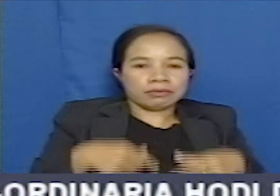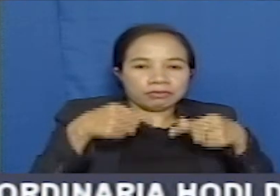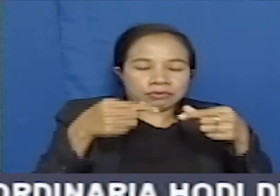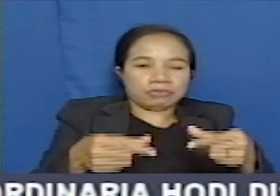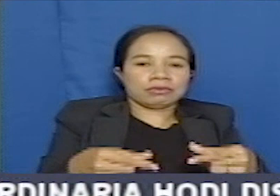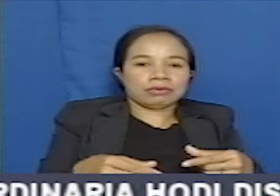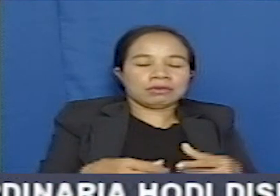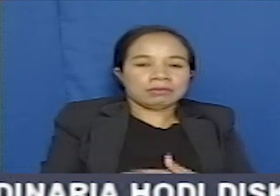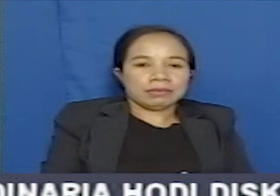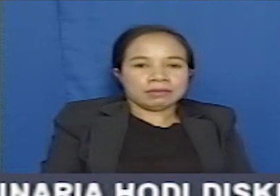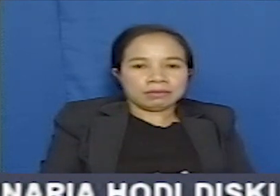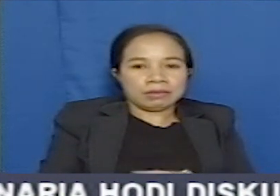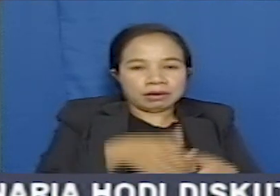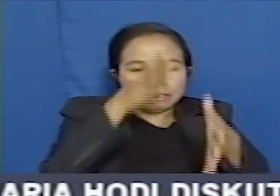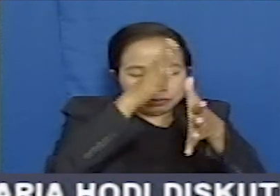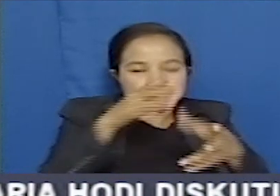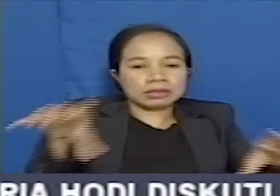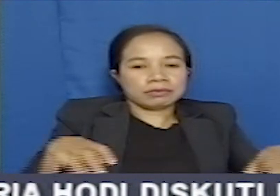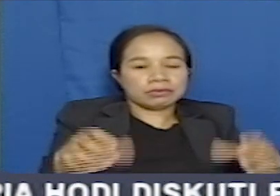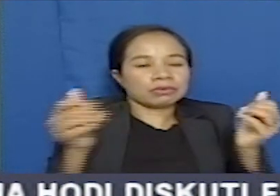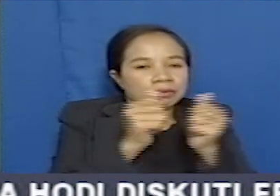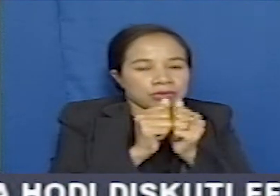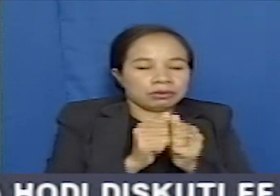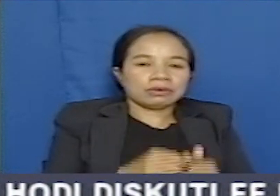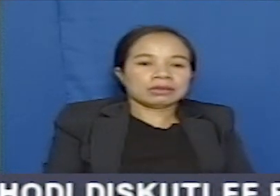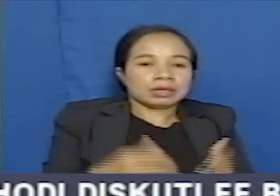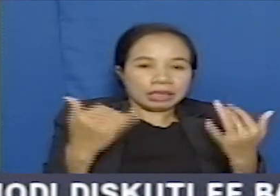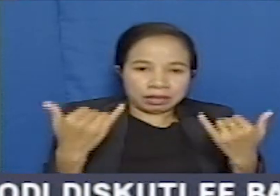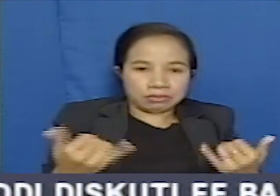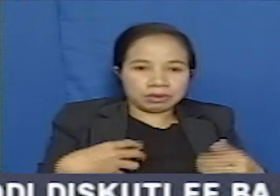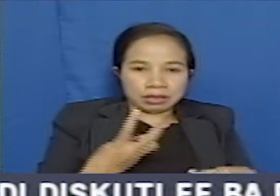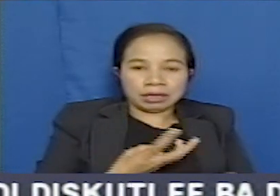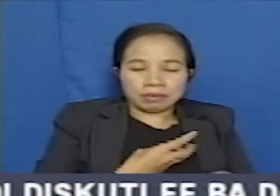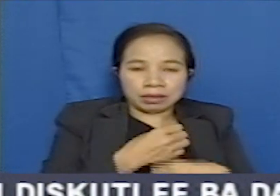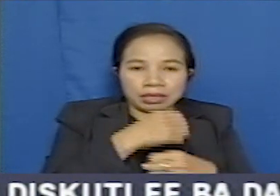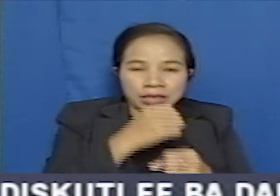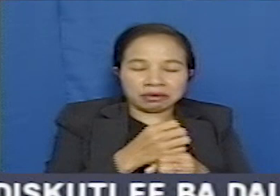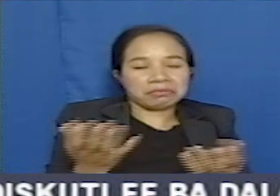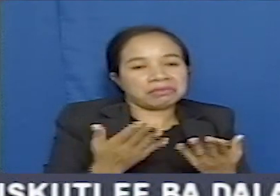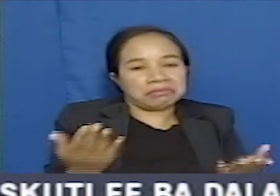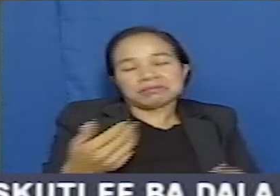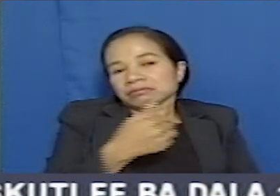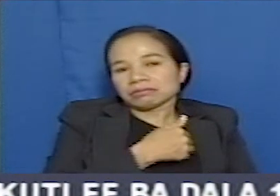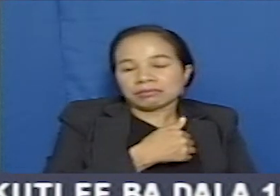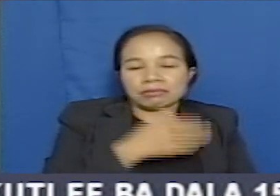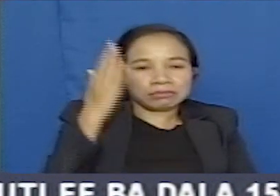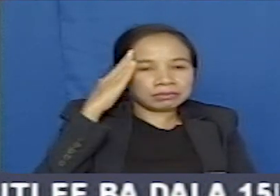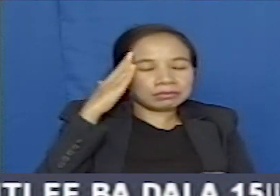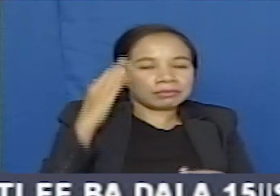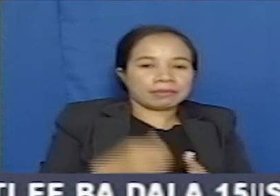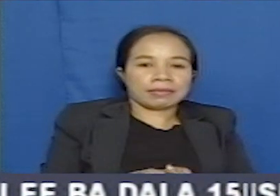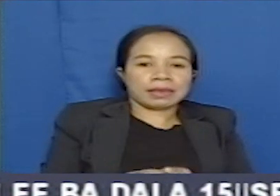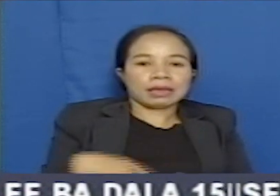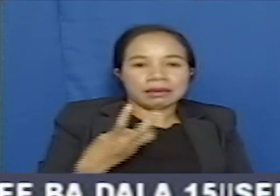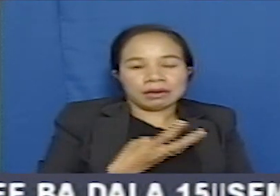voz, nem a colaboração. Só que agora a minha realocação, a minha atuação, a minha cidade, a minha cidade, a